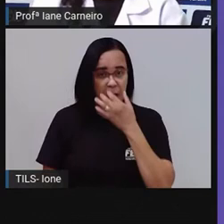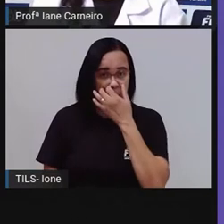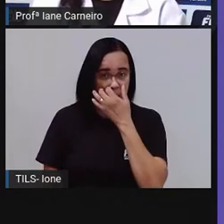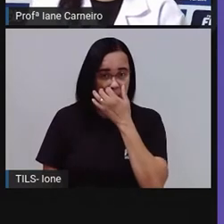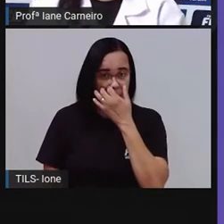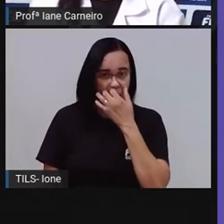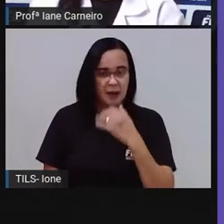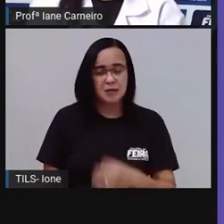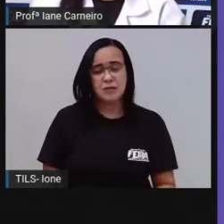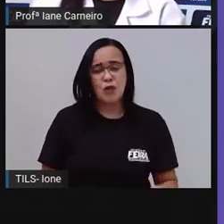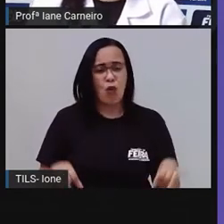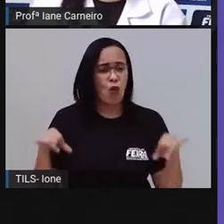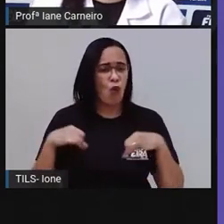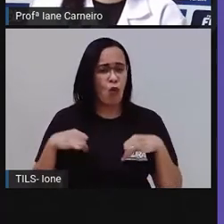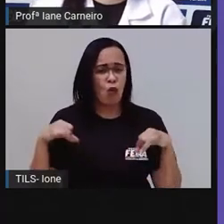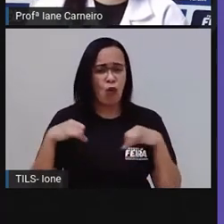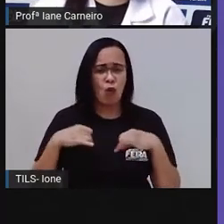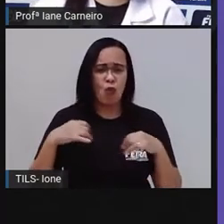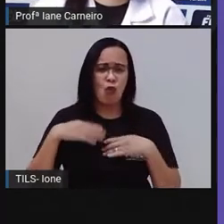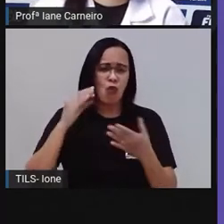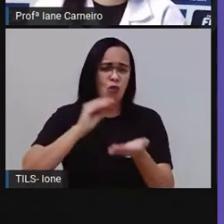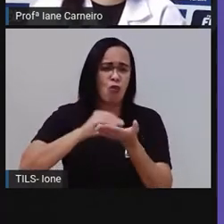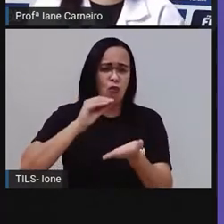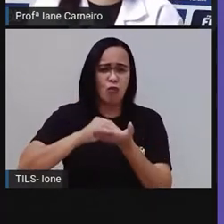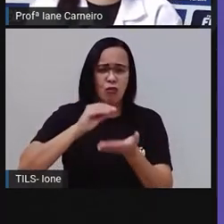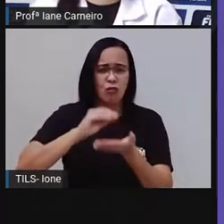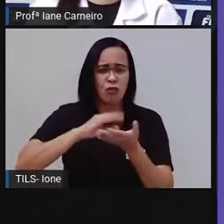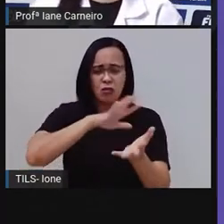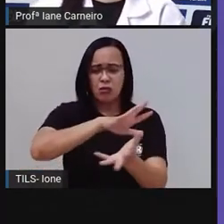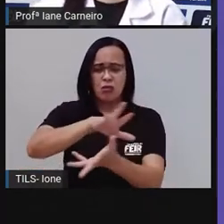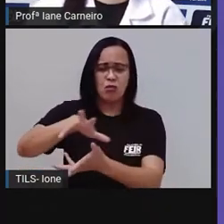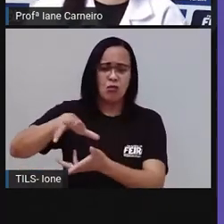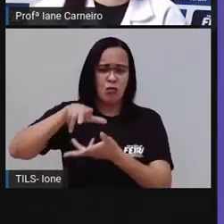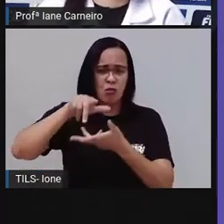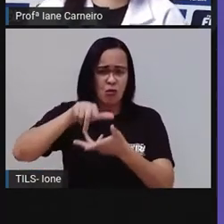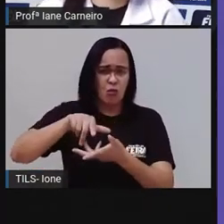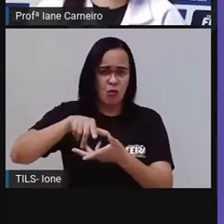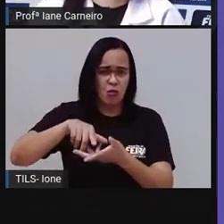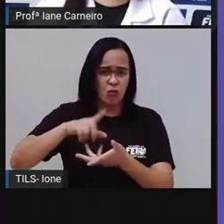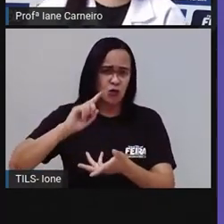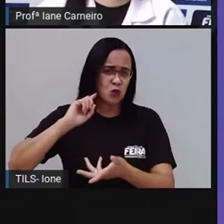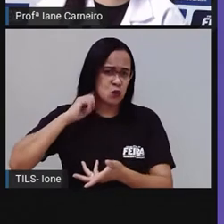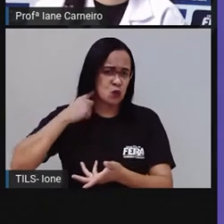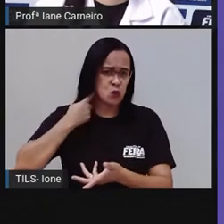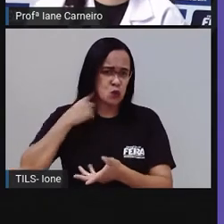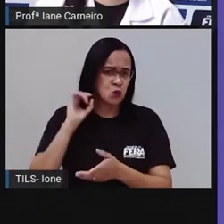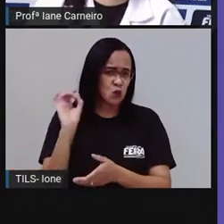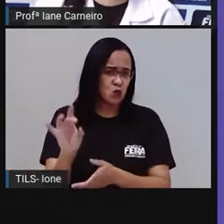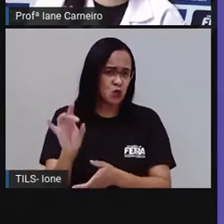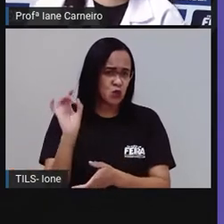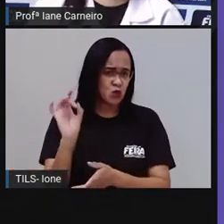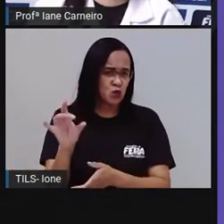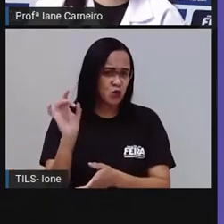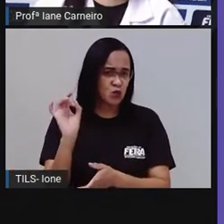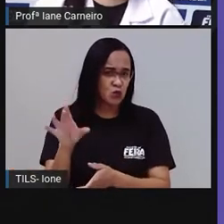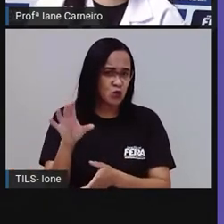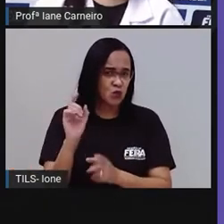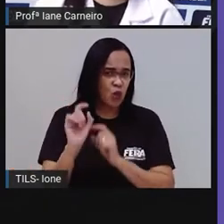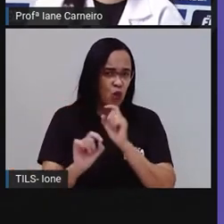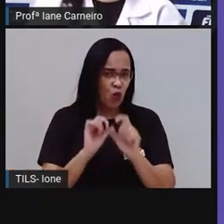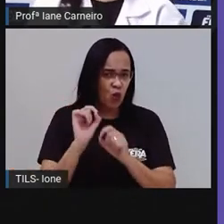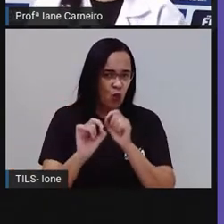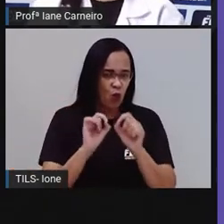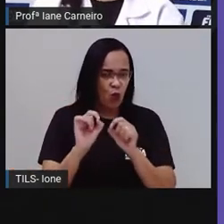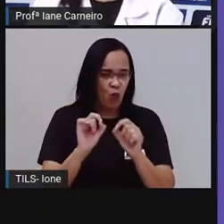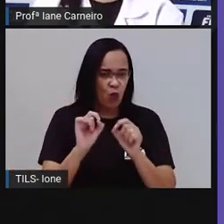Oh, dó, o que falta nesse mundo para ser sujo o sol?